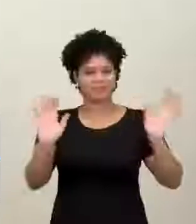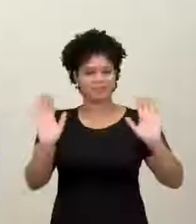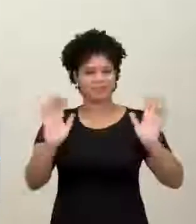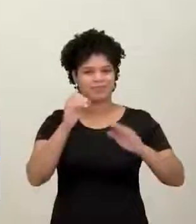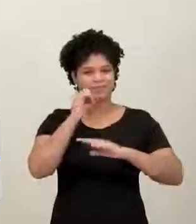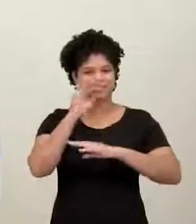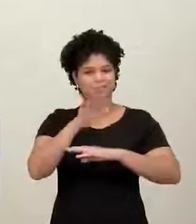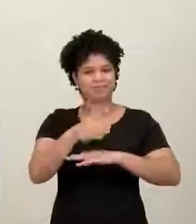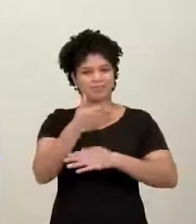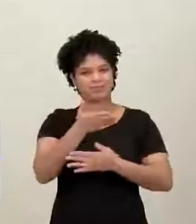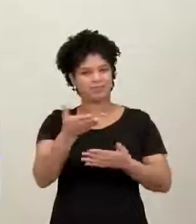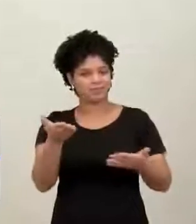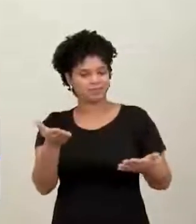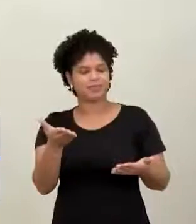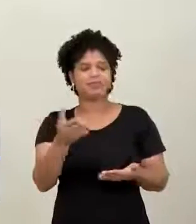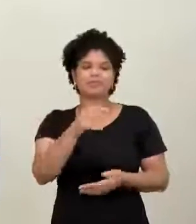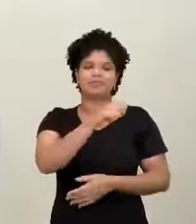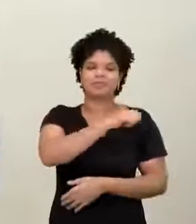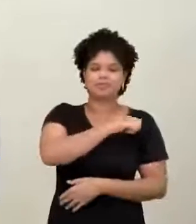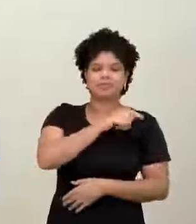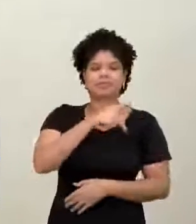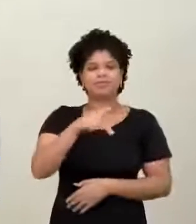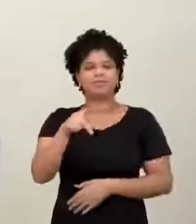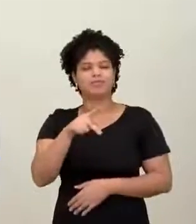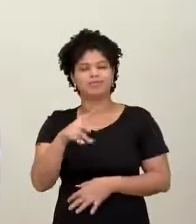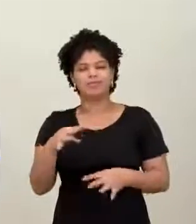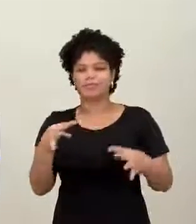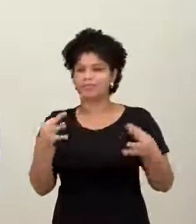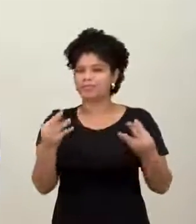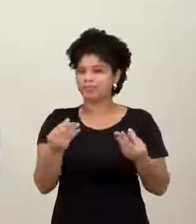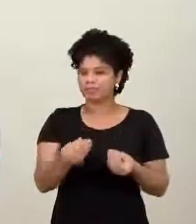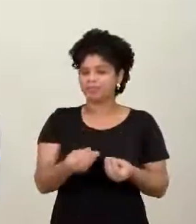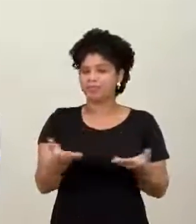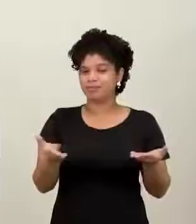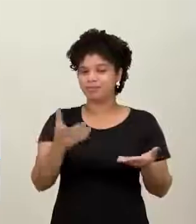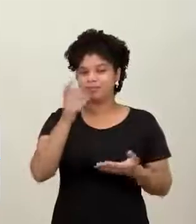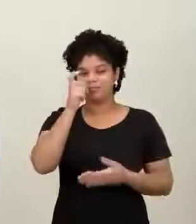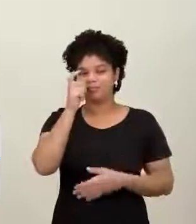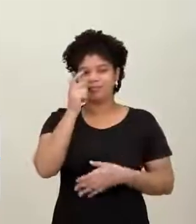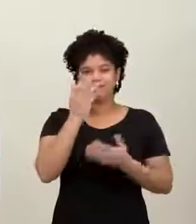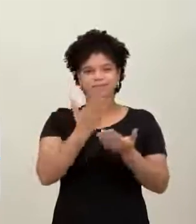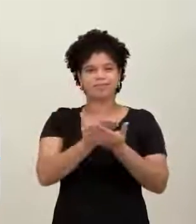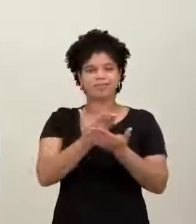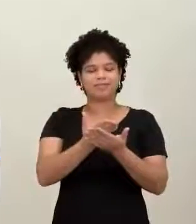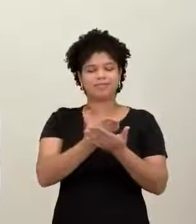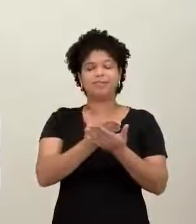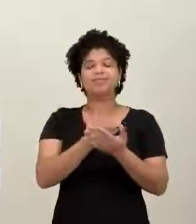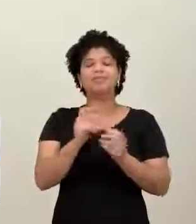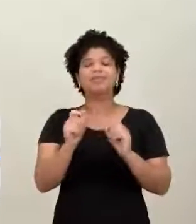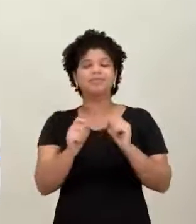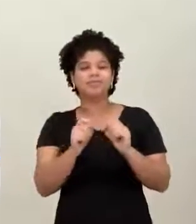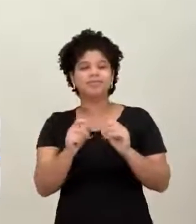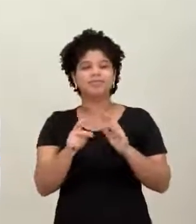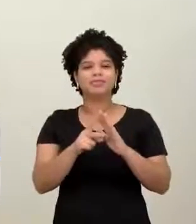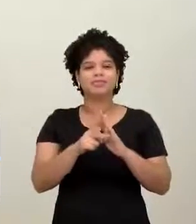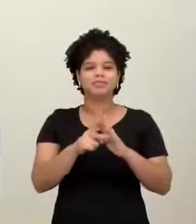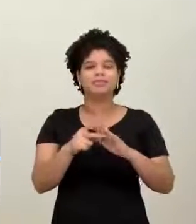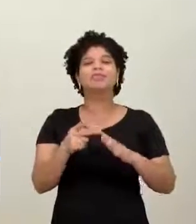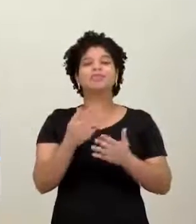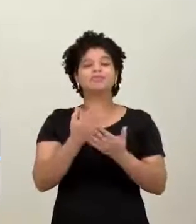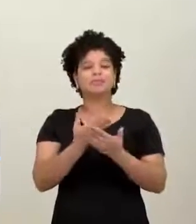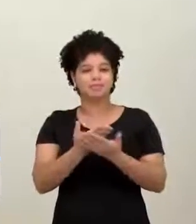boa tarde, pessoal, queridos professores, alunos e todos que estão nos acompanhando em mais uma aula de